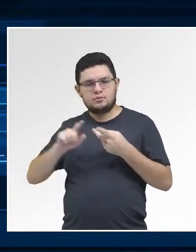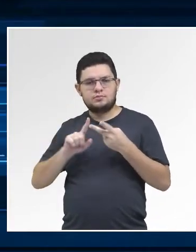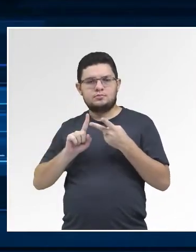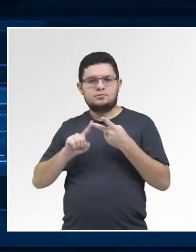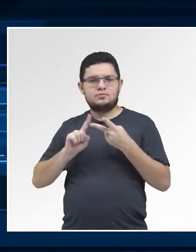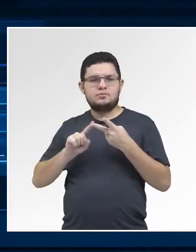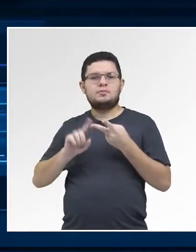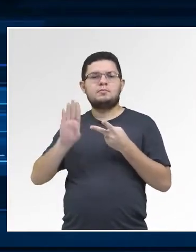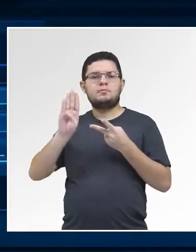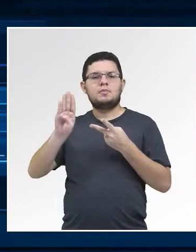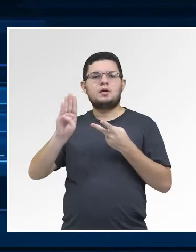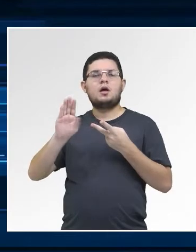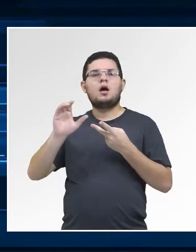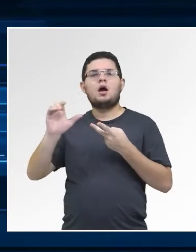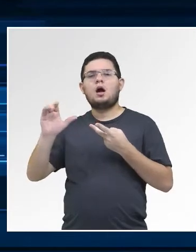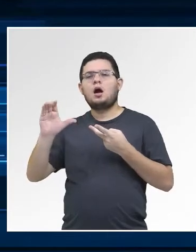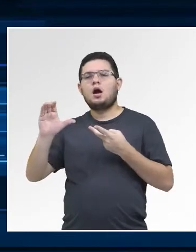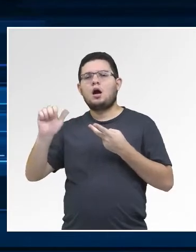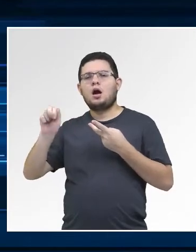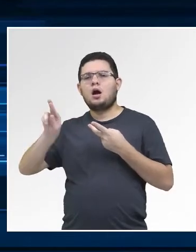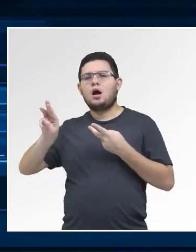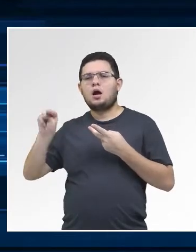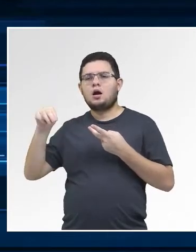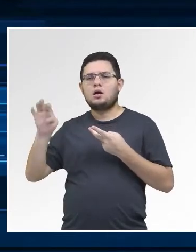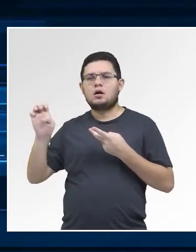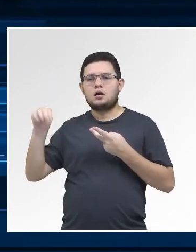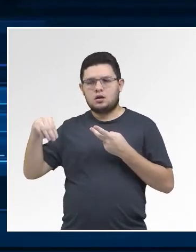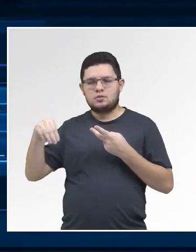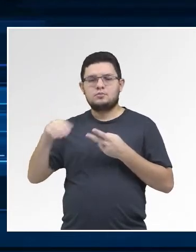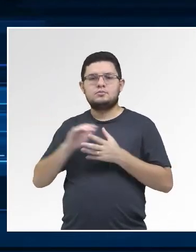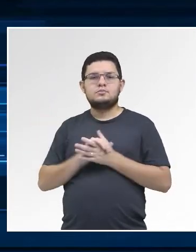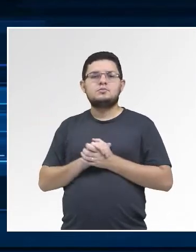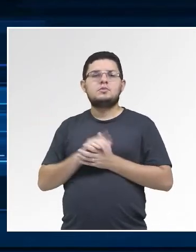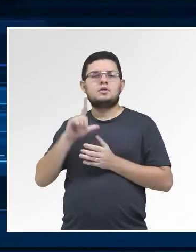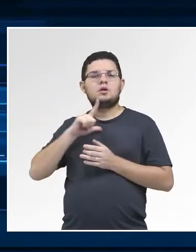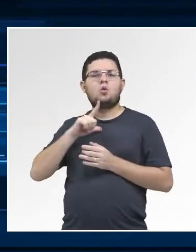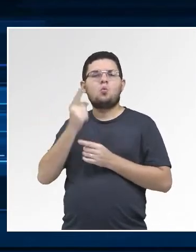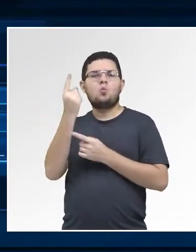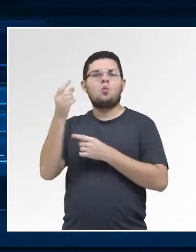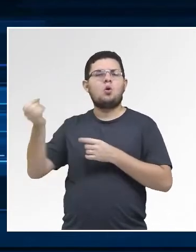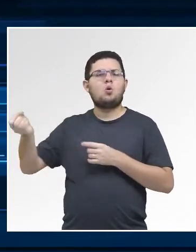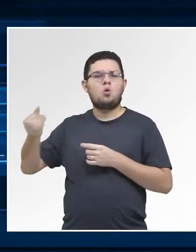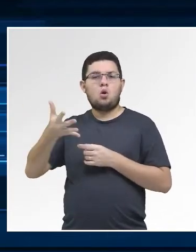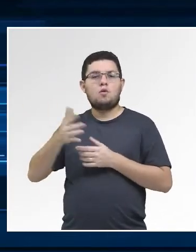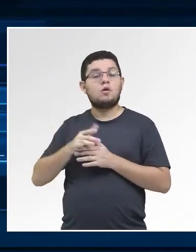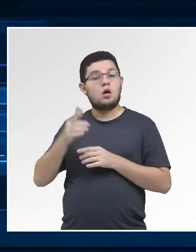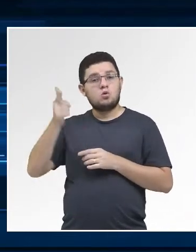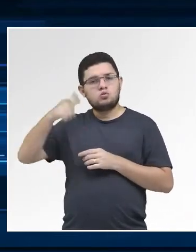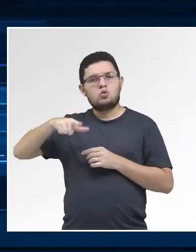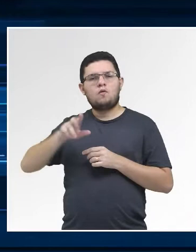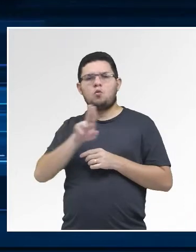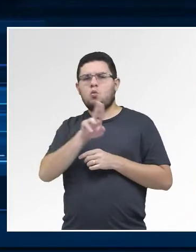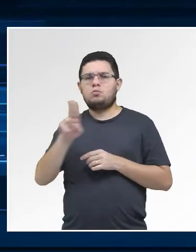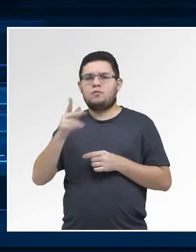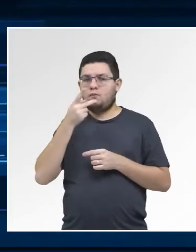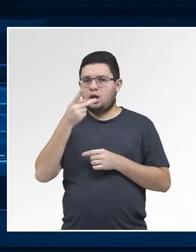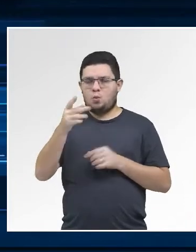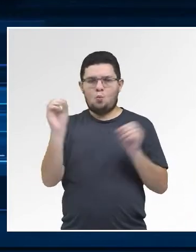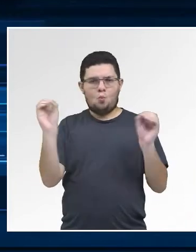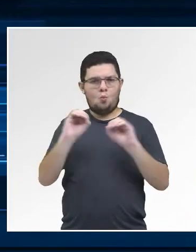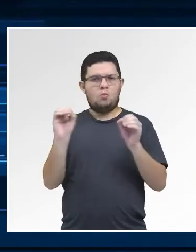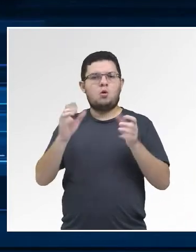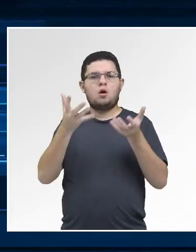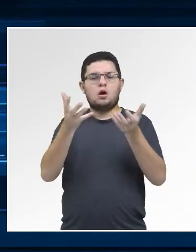Carmen. Né, eu até comentei no comecinho que tem uma personagem nova aí. Eu não vou repetir o nome dela, eu quero que vocês lembrem. E quem